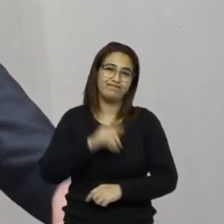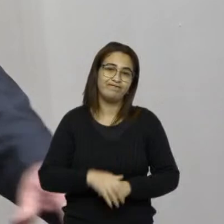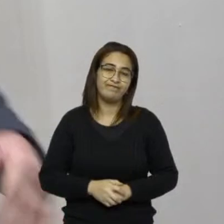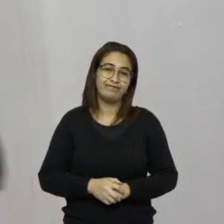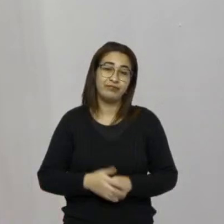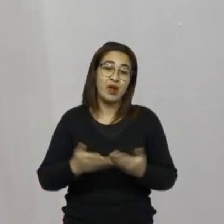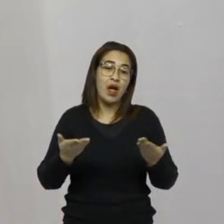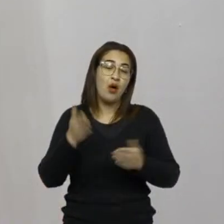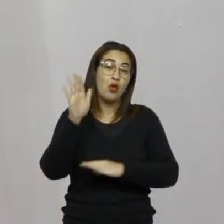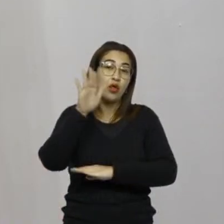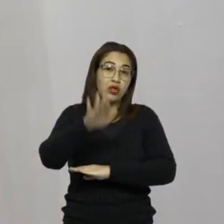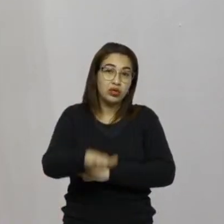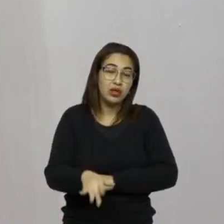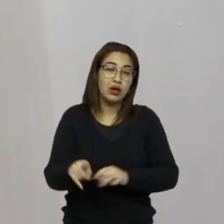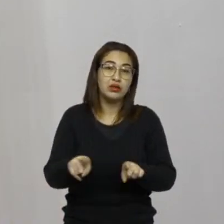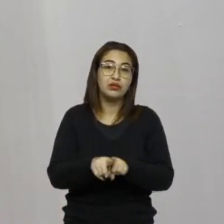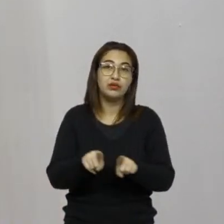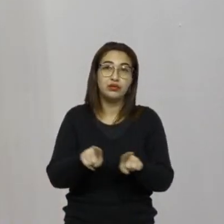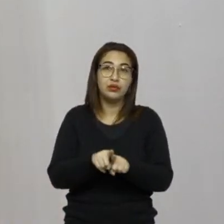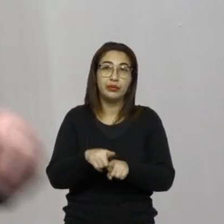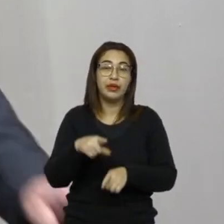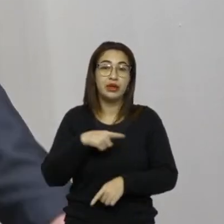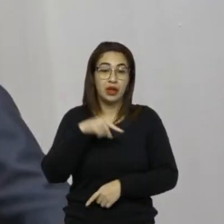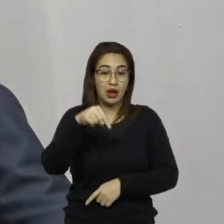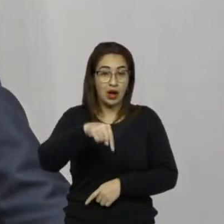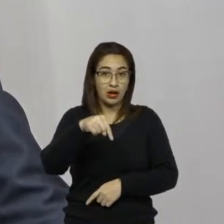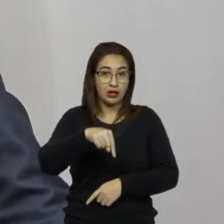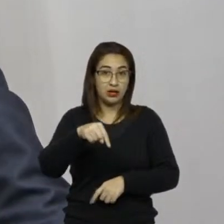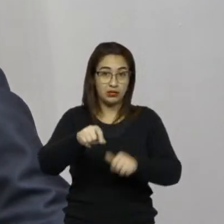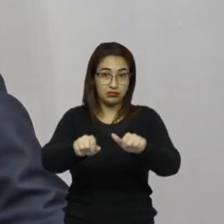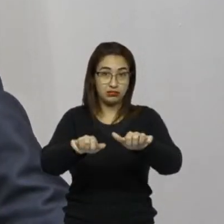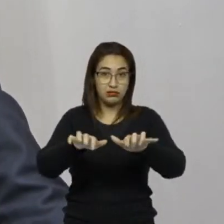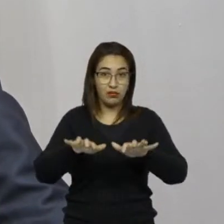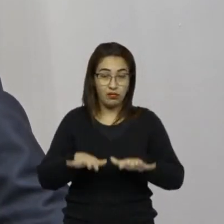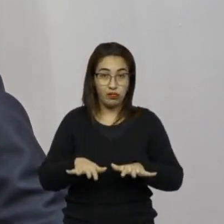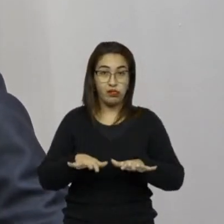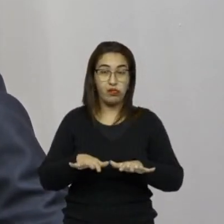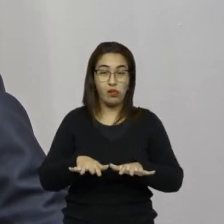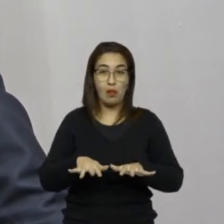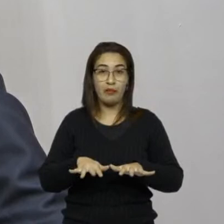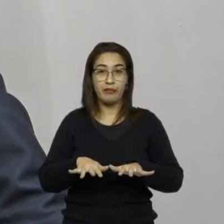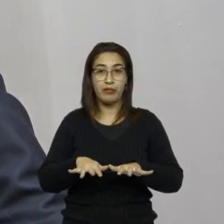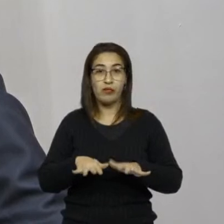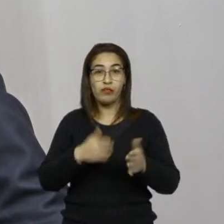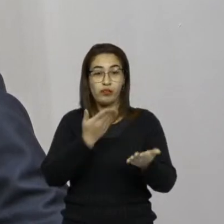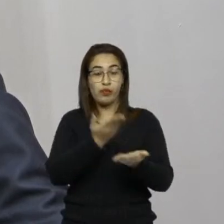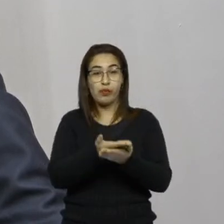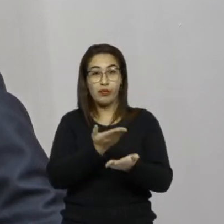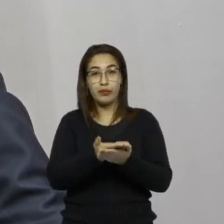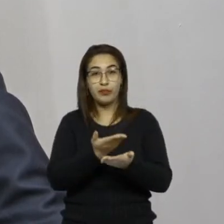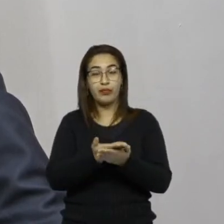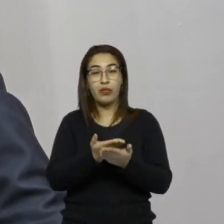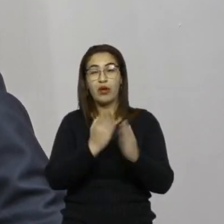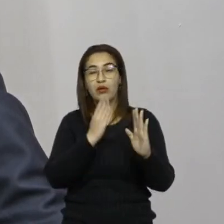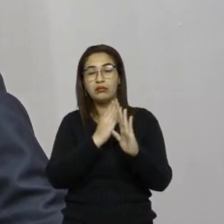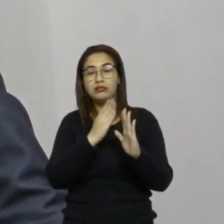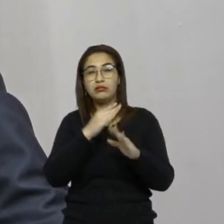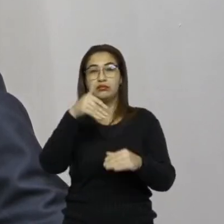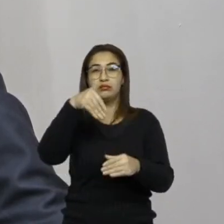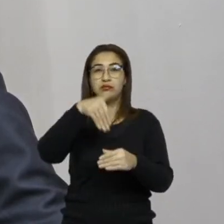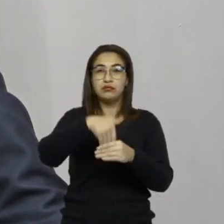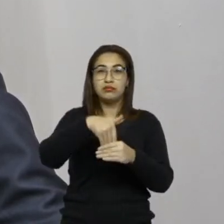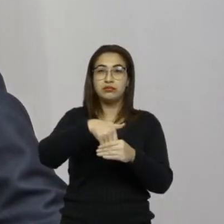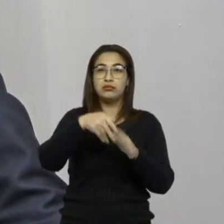tarde, nós teremos também aqui, neste plenário, a apreciação do nosso projeto de lei, deputado